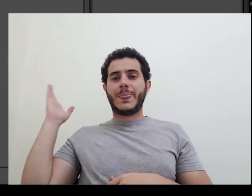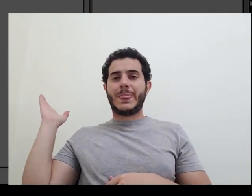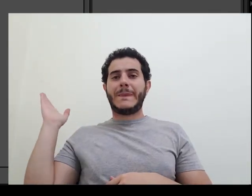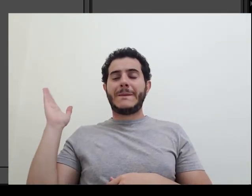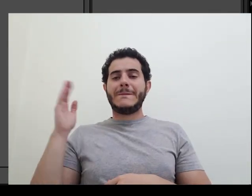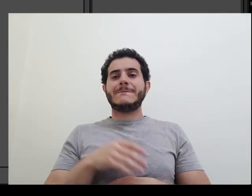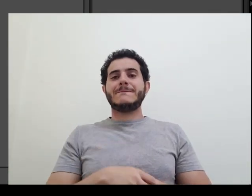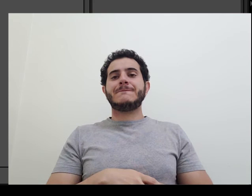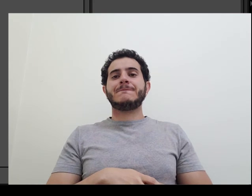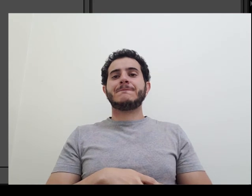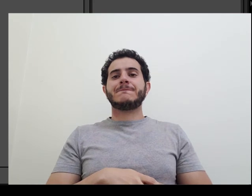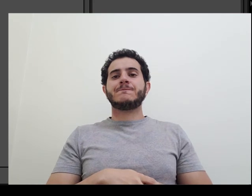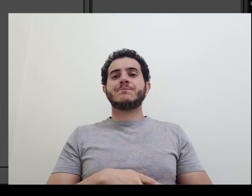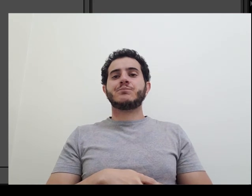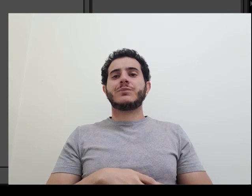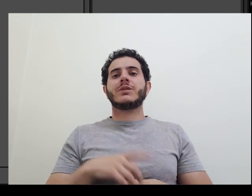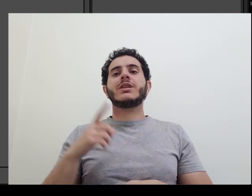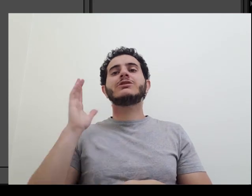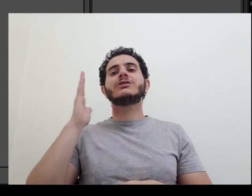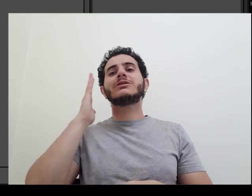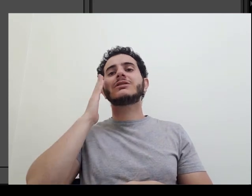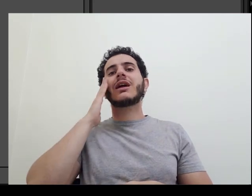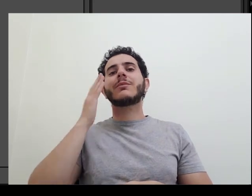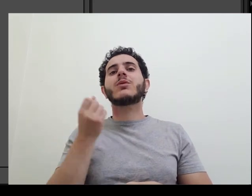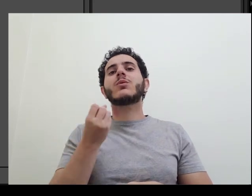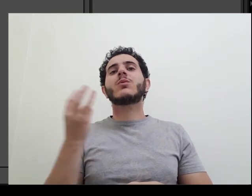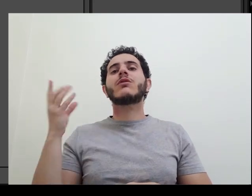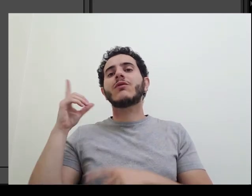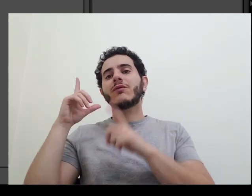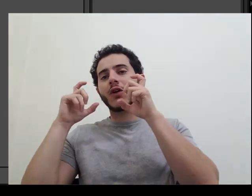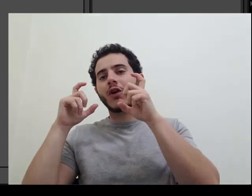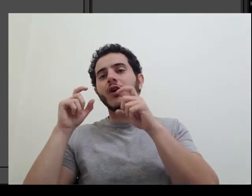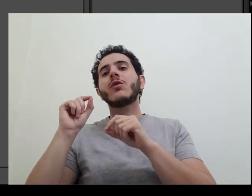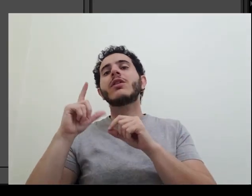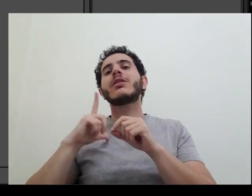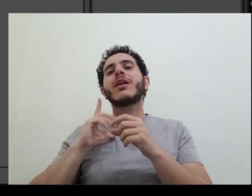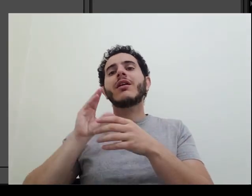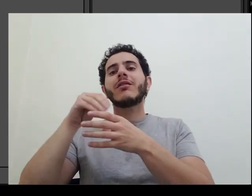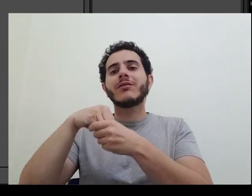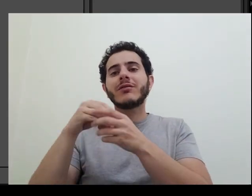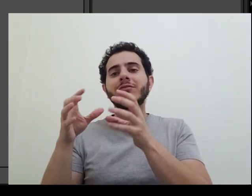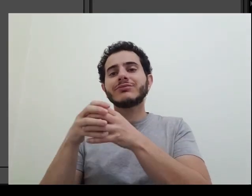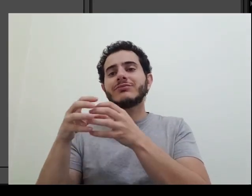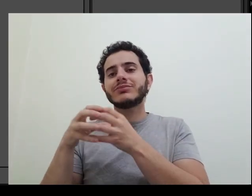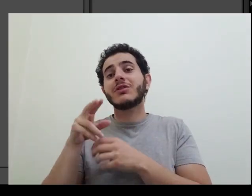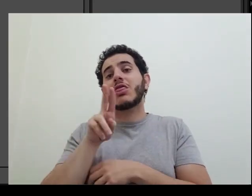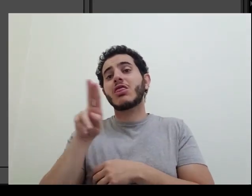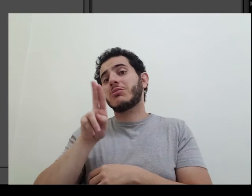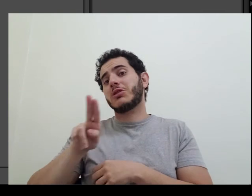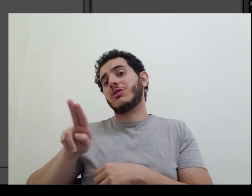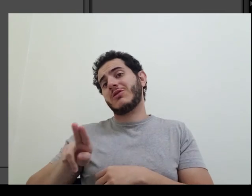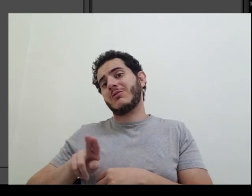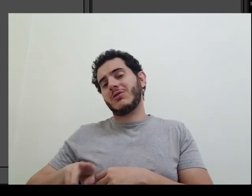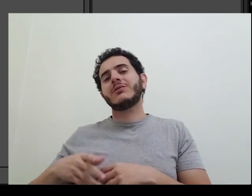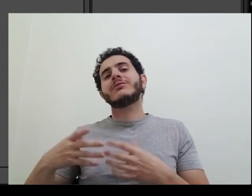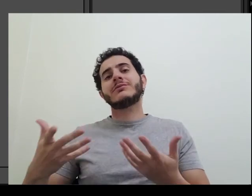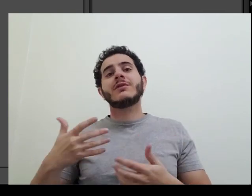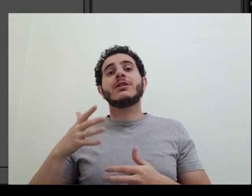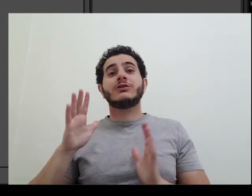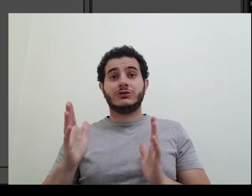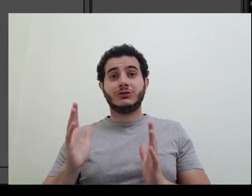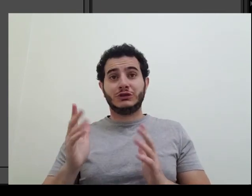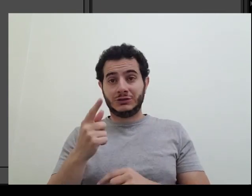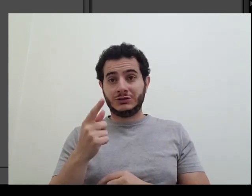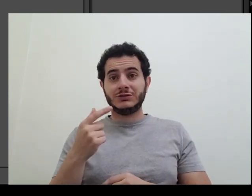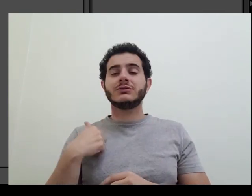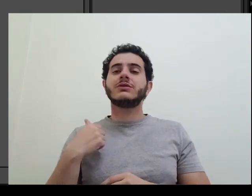de uma fotinho, né? Para você já saber mais ou menos o que tem dentro de cada coleção. Beleza, então o que eu vou fazer com esse retrato? É um outro